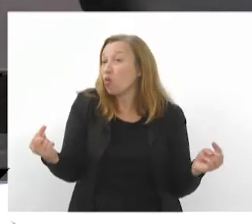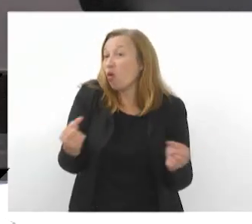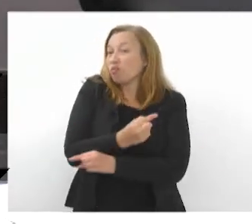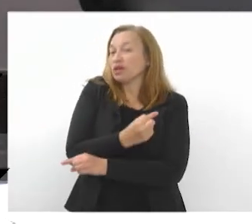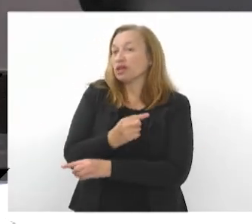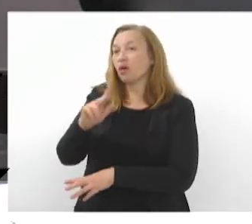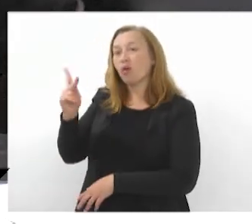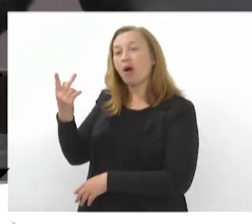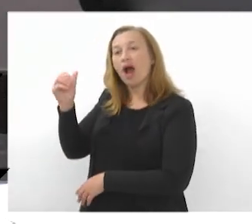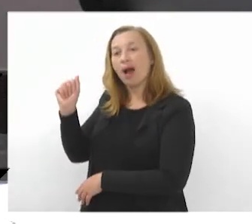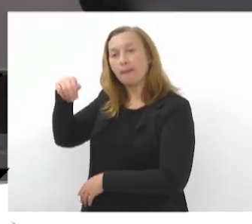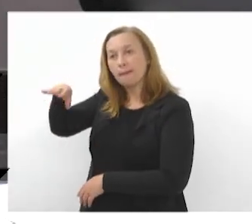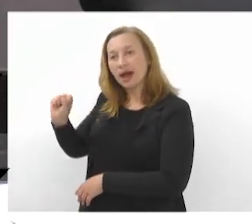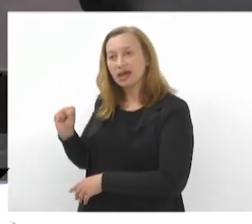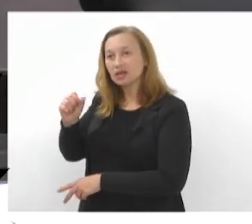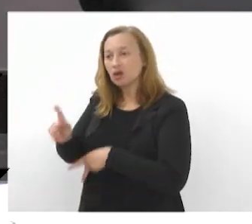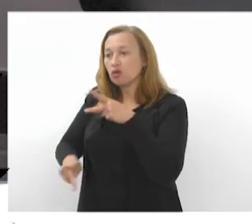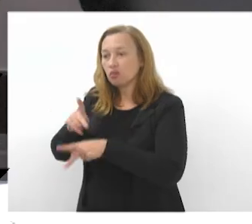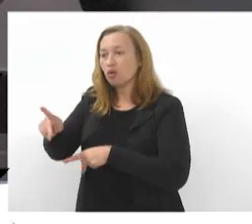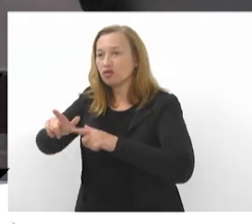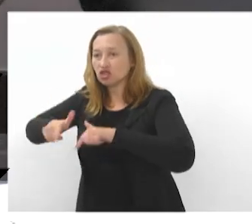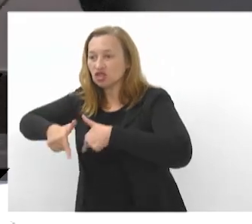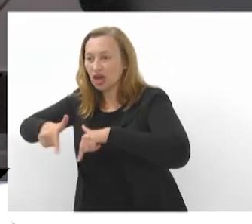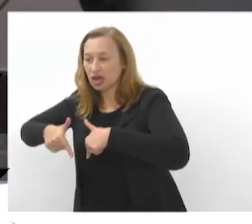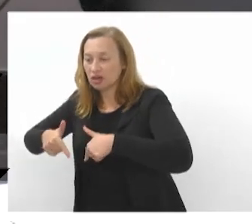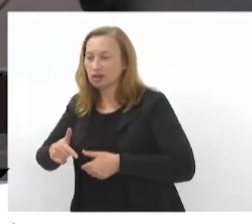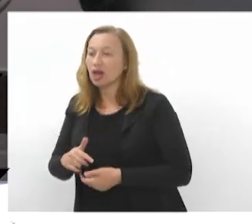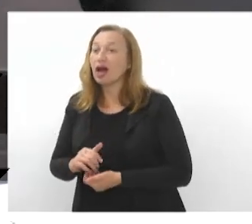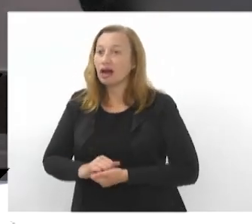nem o povo de Israel.